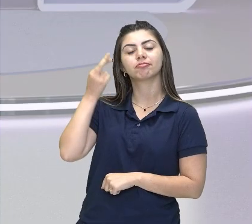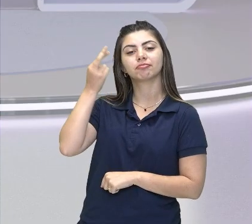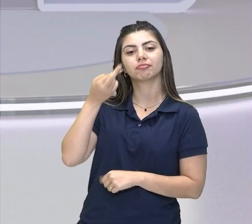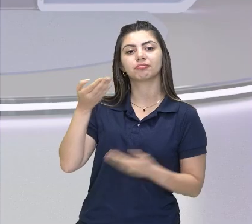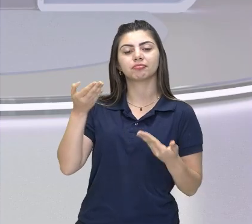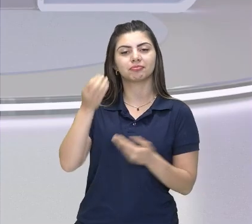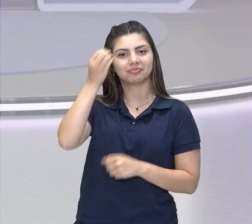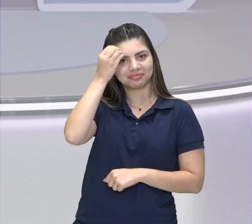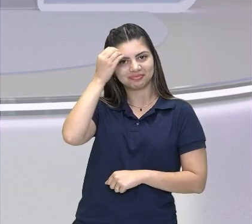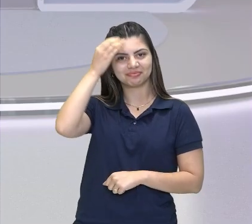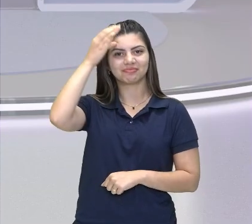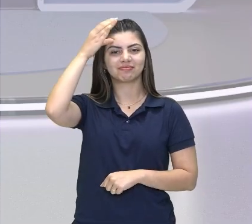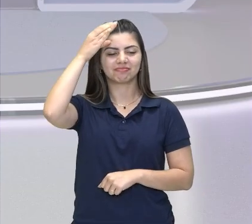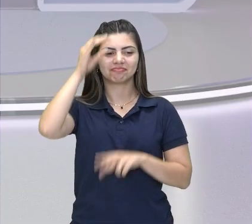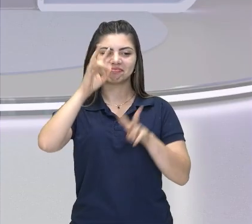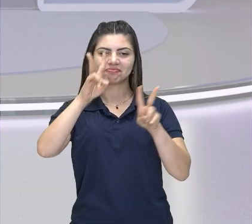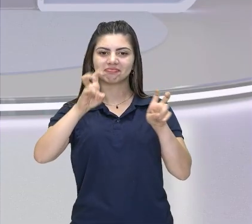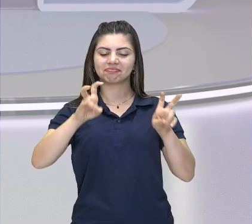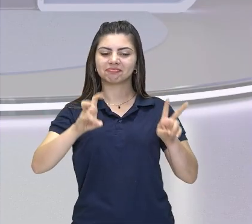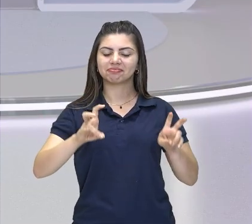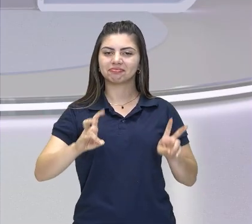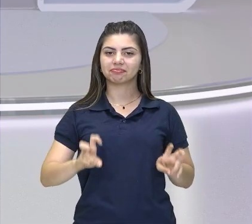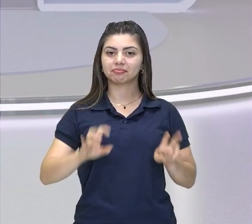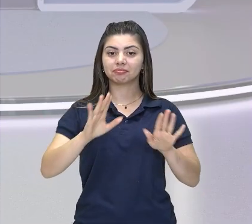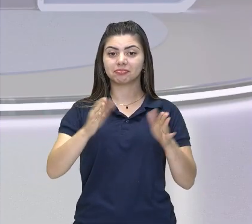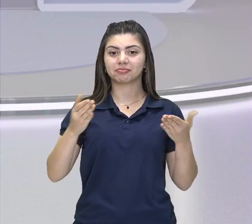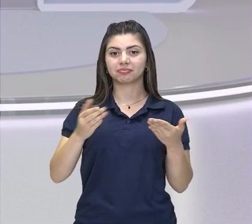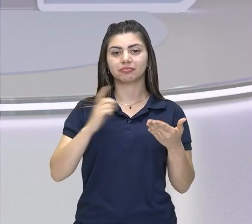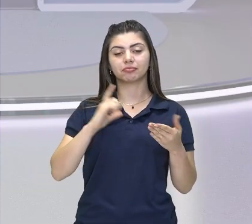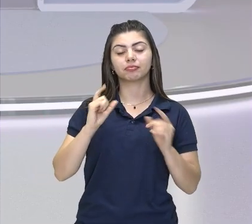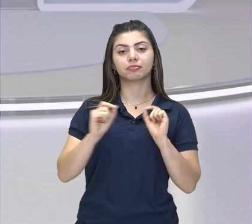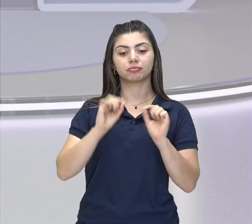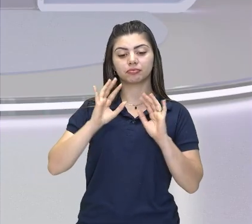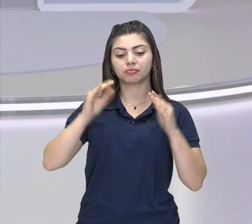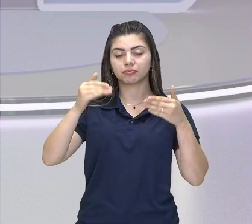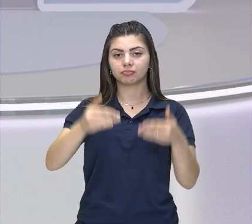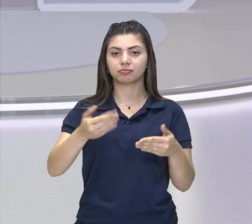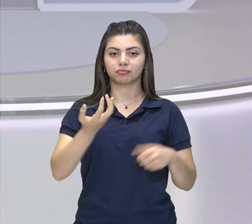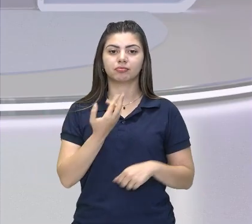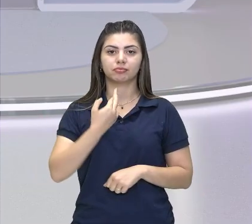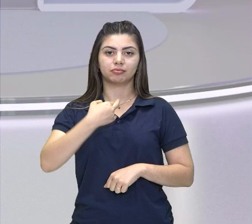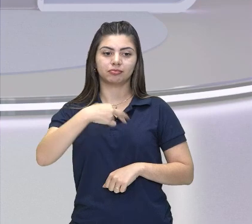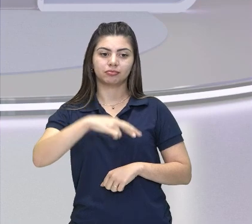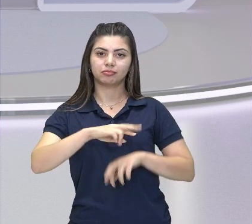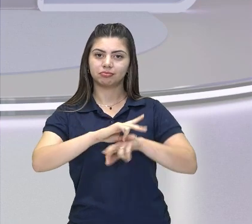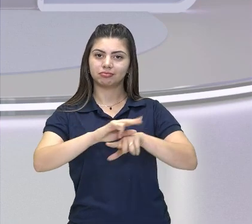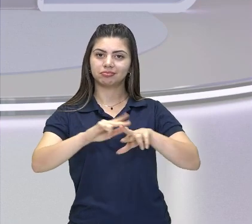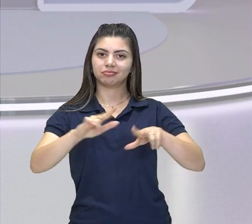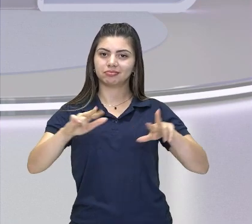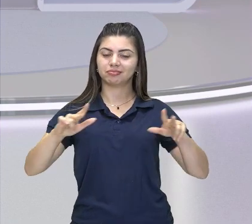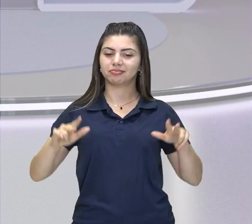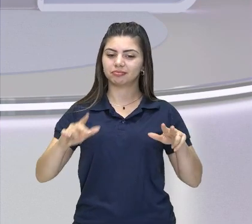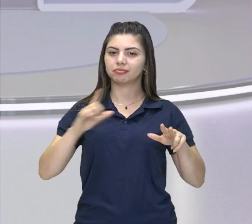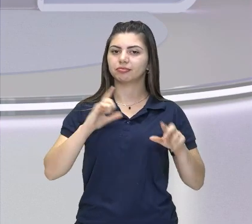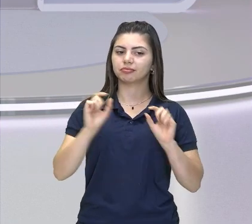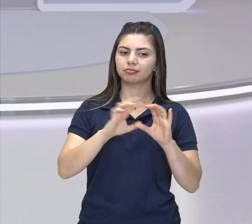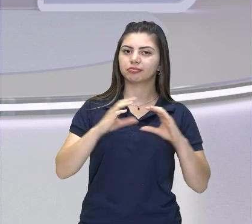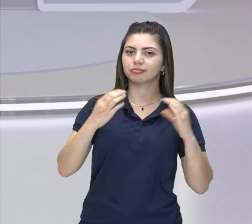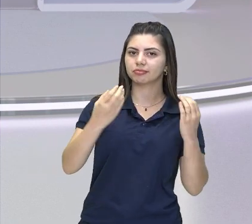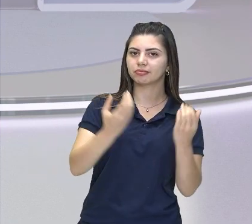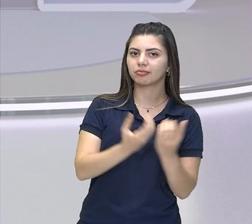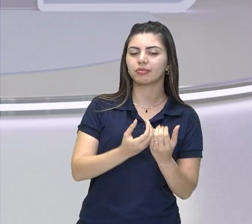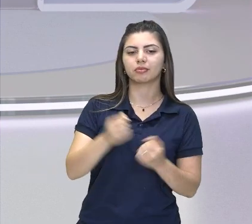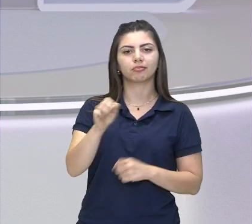nossos conhecimentos nas diferentes tradições religiosas presentes nas nossas comunidades, nos